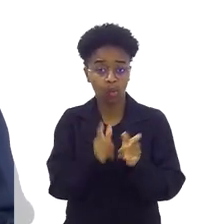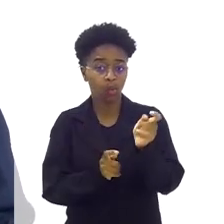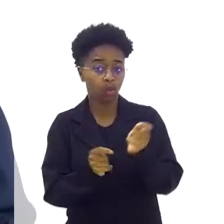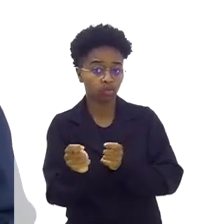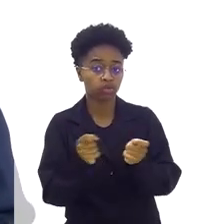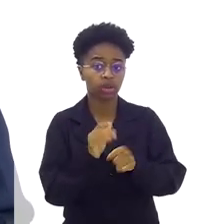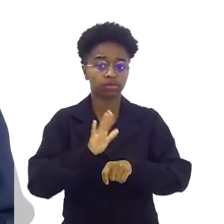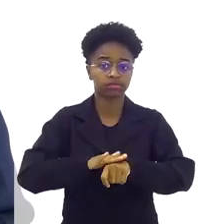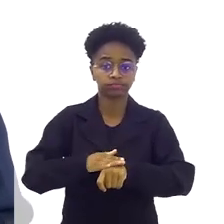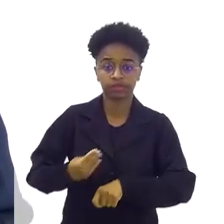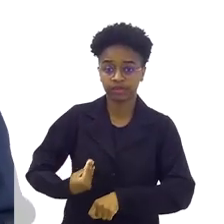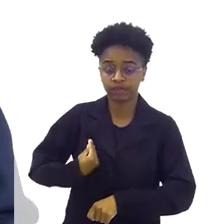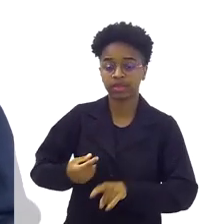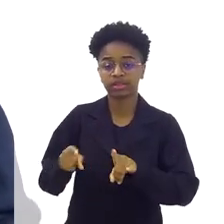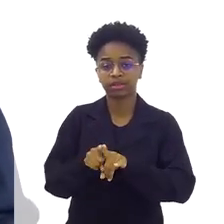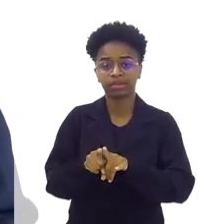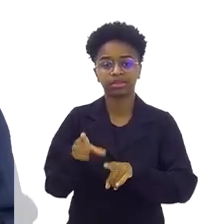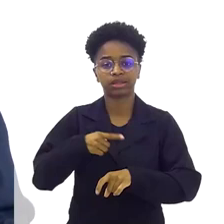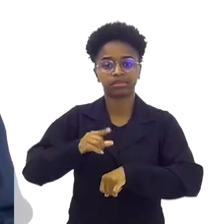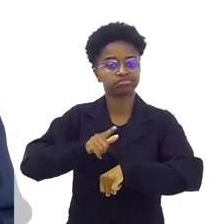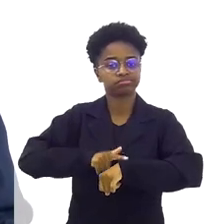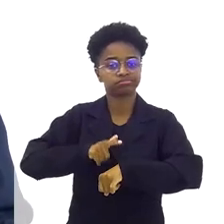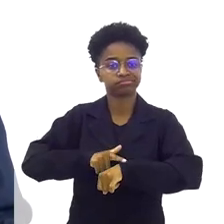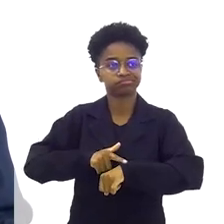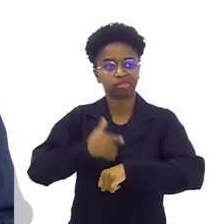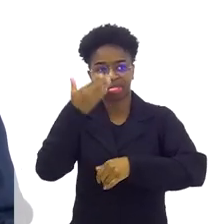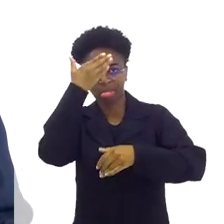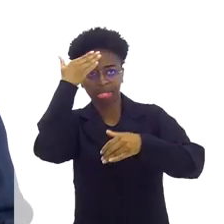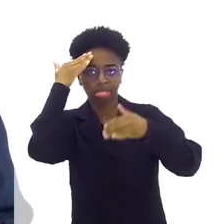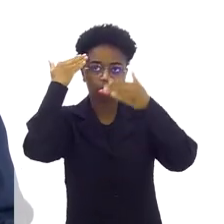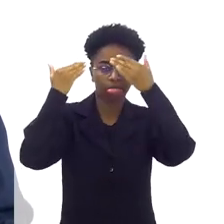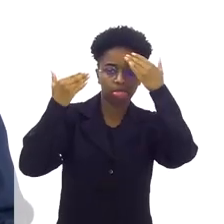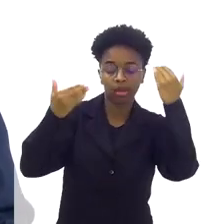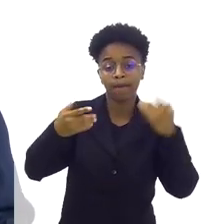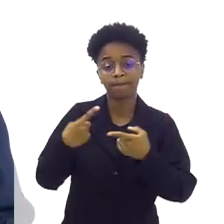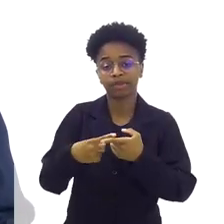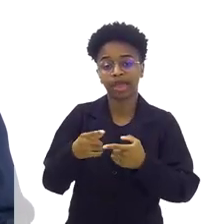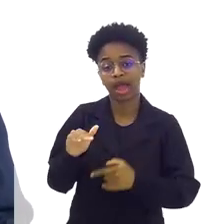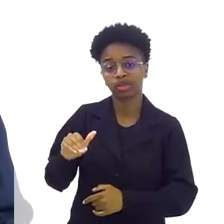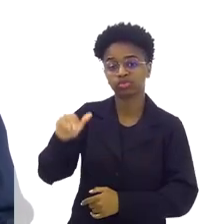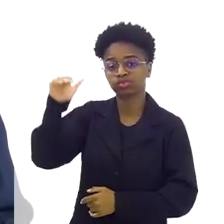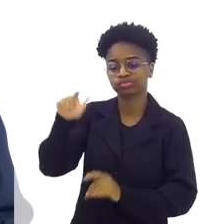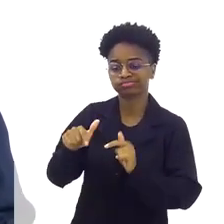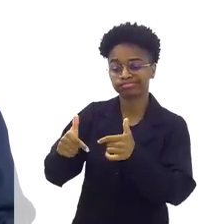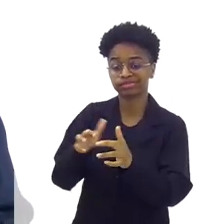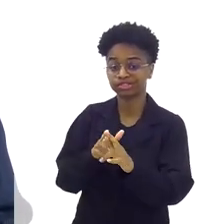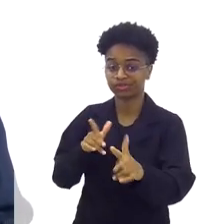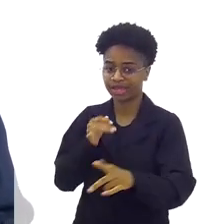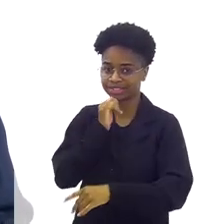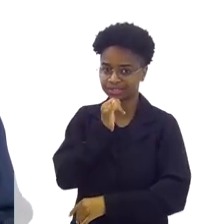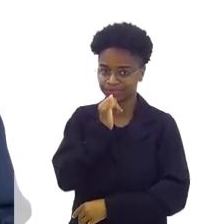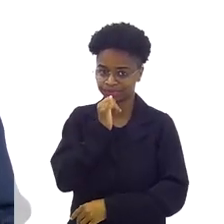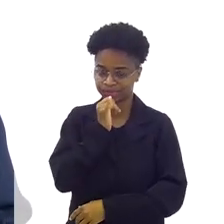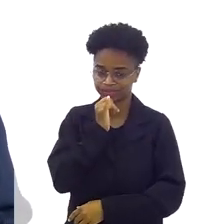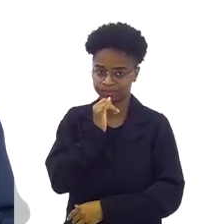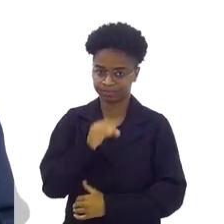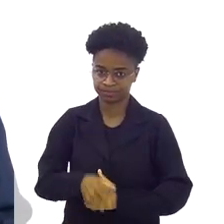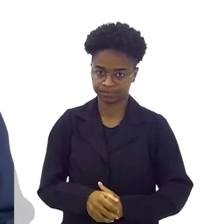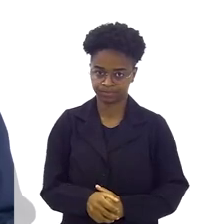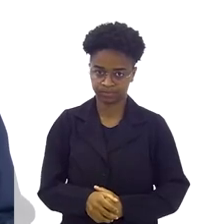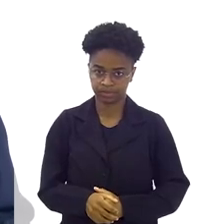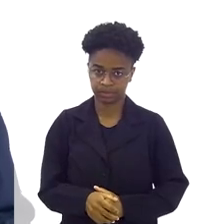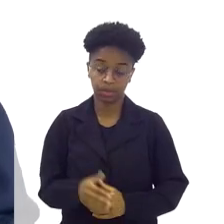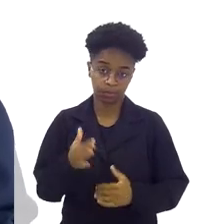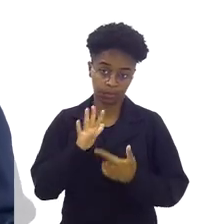tem um maior controle sobre a sua vida, você tem aquilo como um passatempo. Então, o adulto, ele lida com o jogo de uma forma diferente. Porque, por